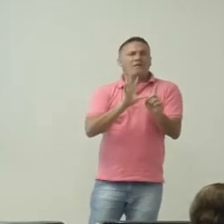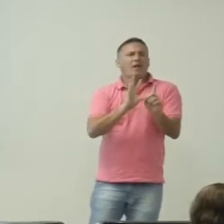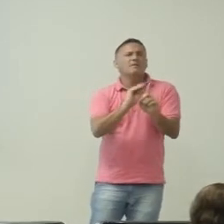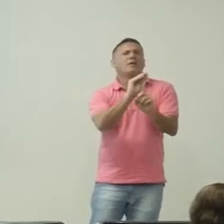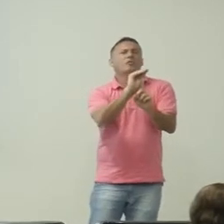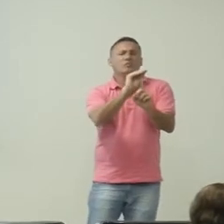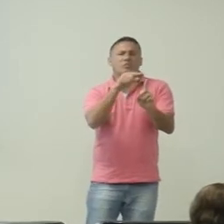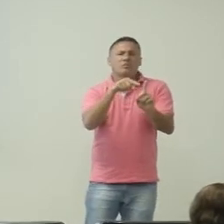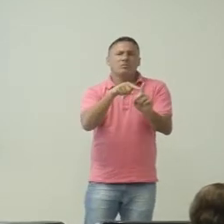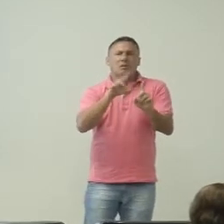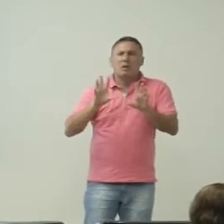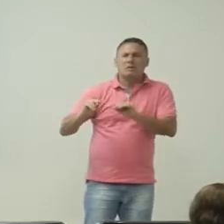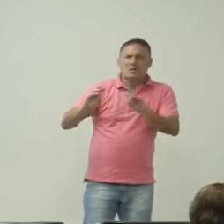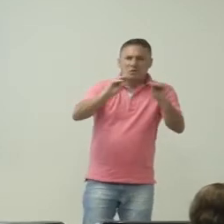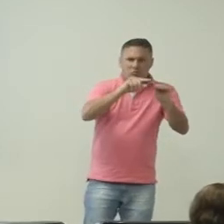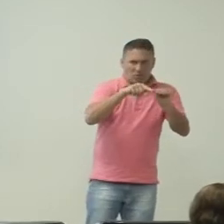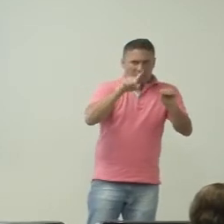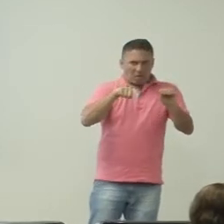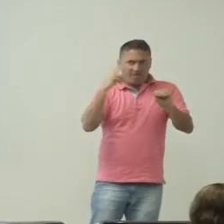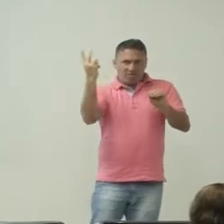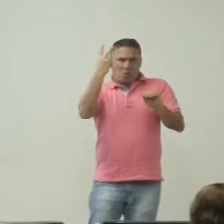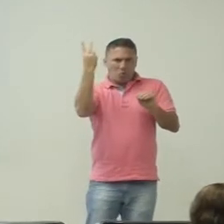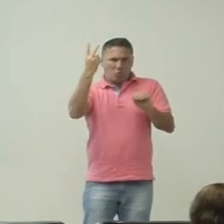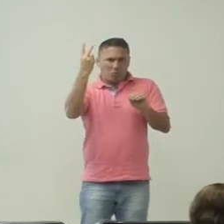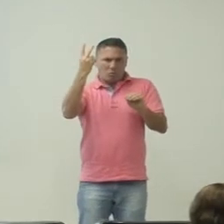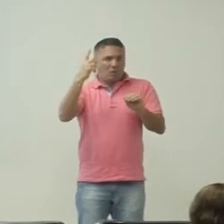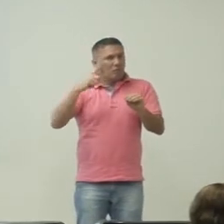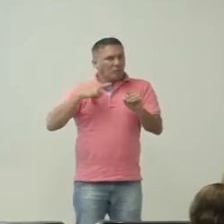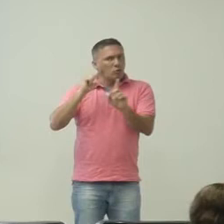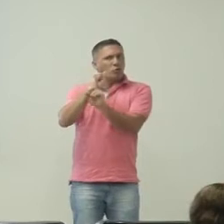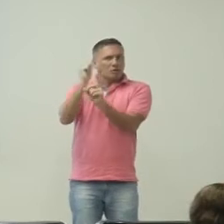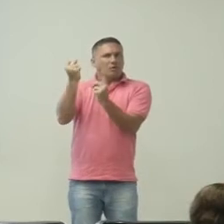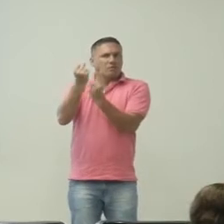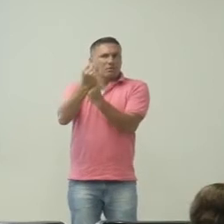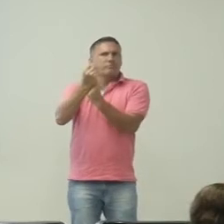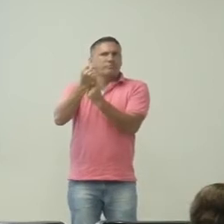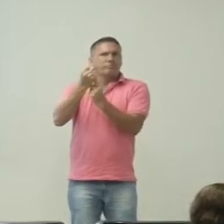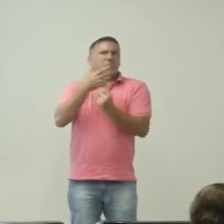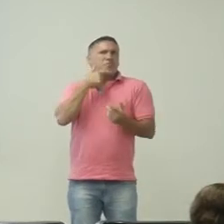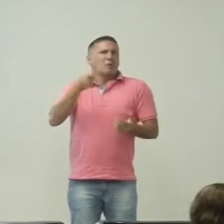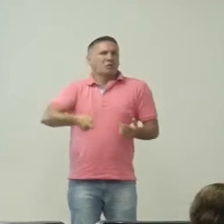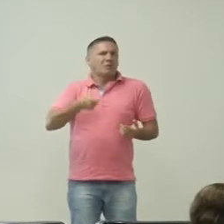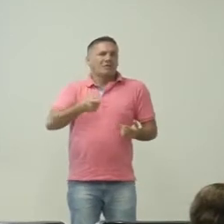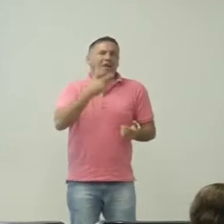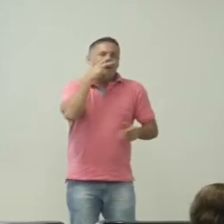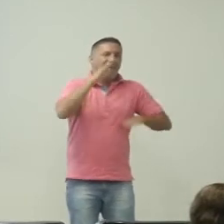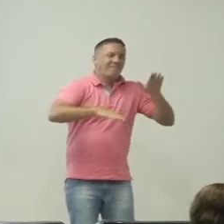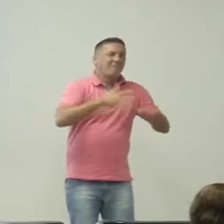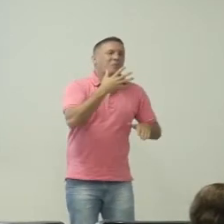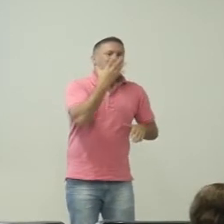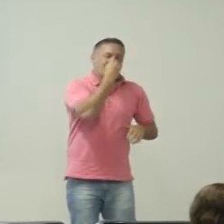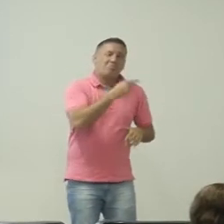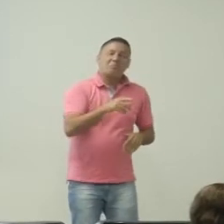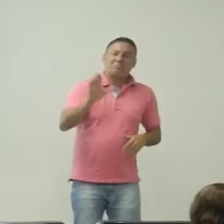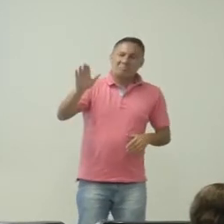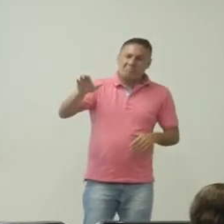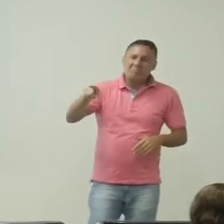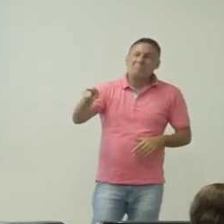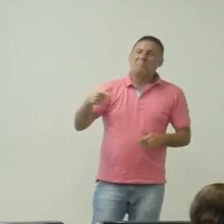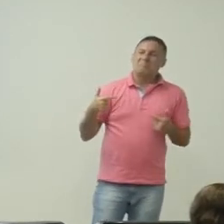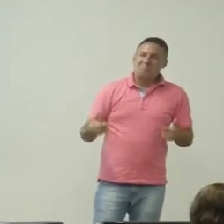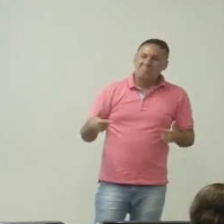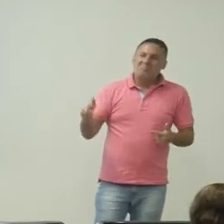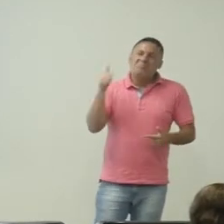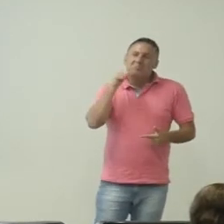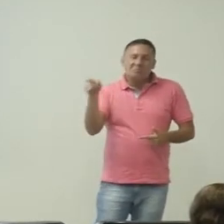valor? Será que para a nossa sociedade patriarcalista, o assédio não é até algo bonitinho? Você bate nas costas do colega e fala, está aí,